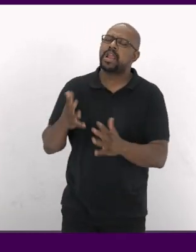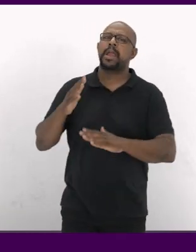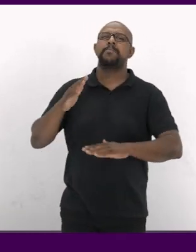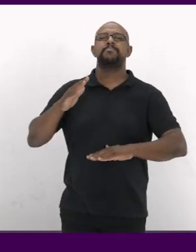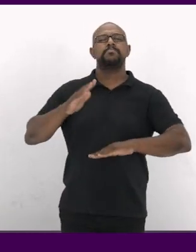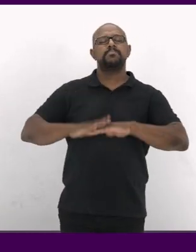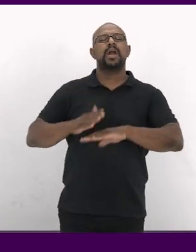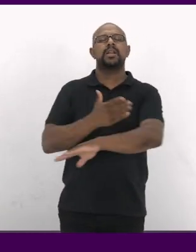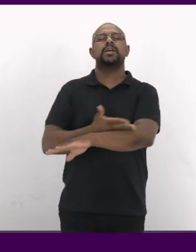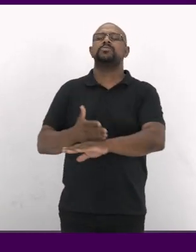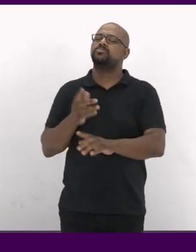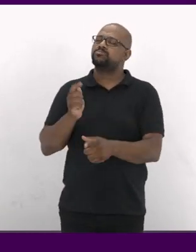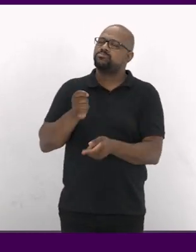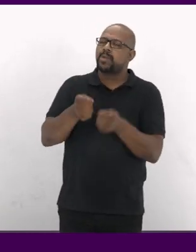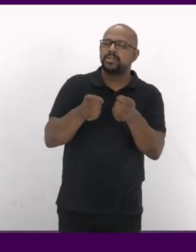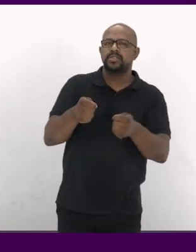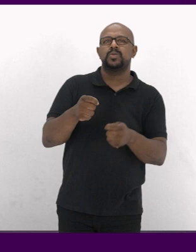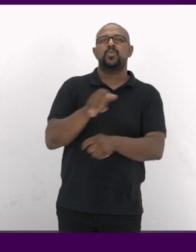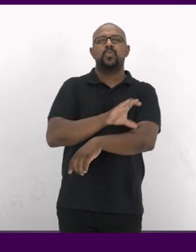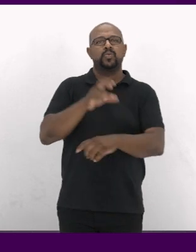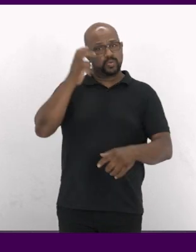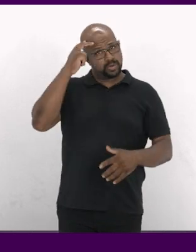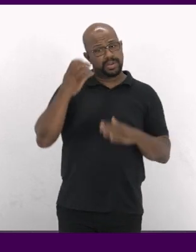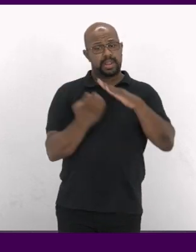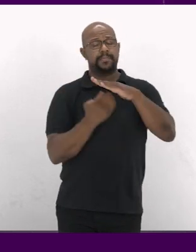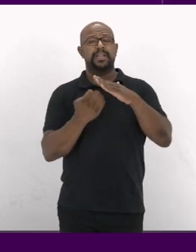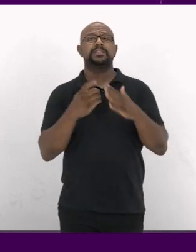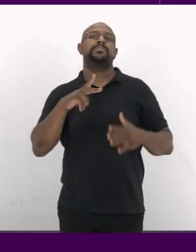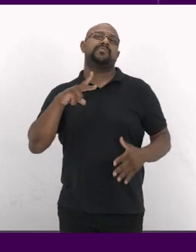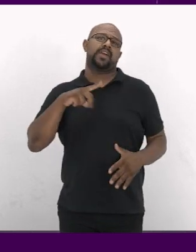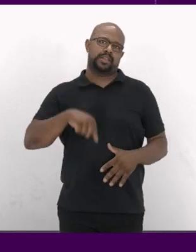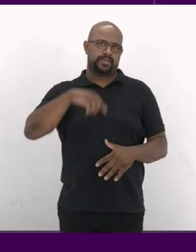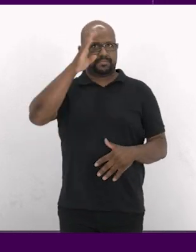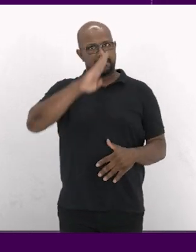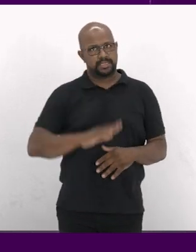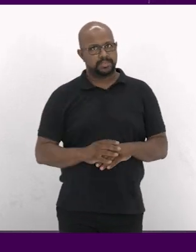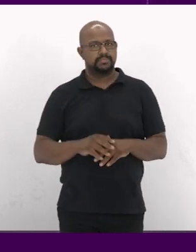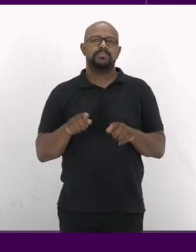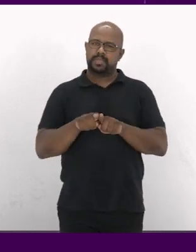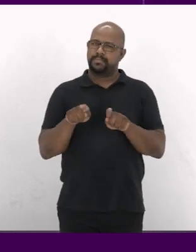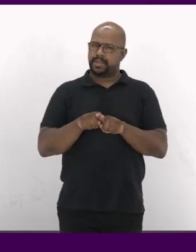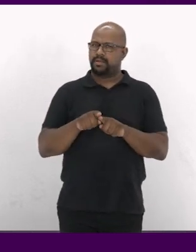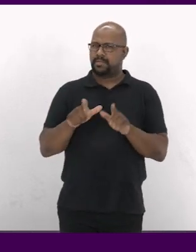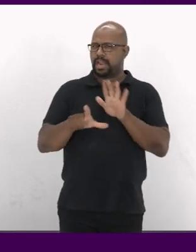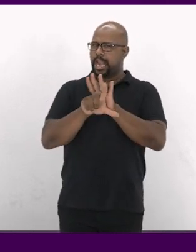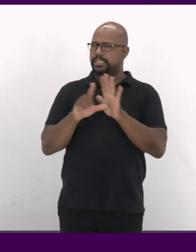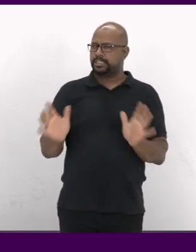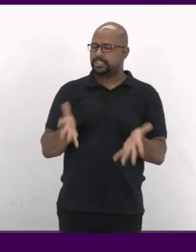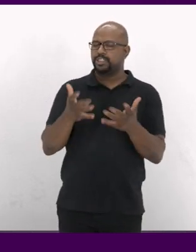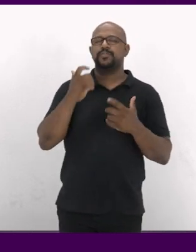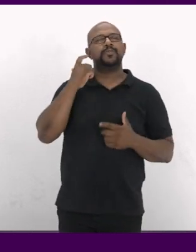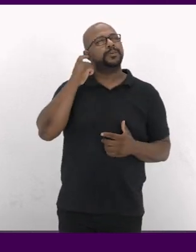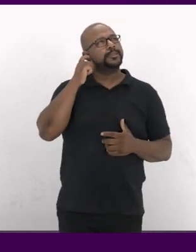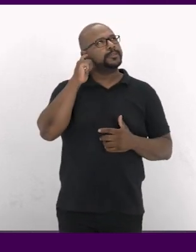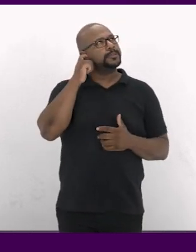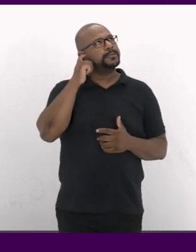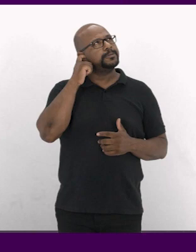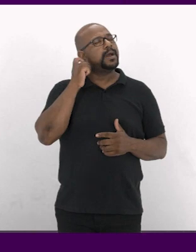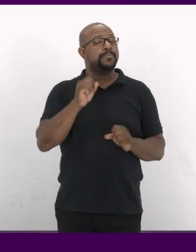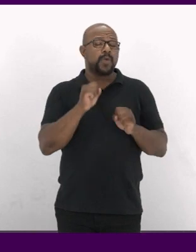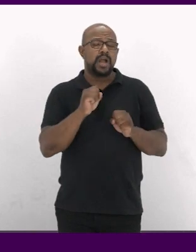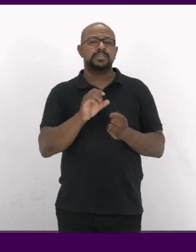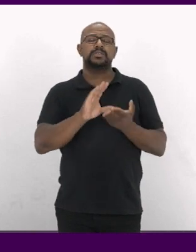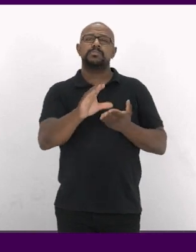a prática de patrocínio em cultura pelas empresas privadas do país. Também no caso das leis de incentivo, o patrocínio pode